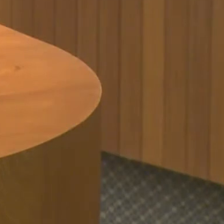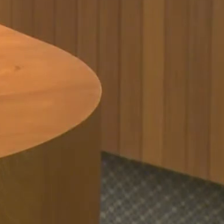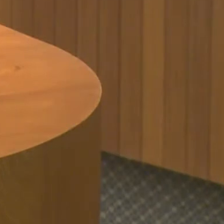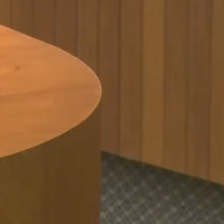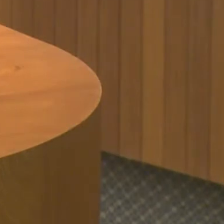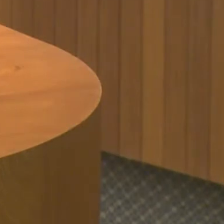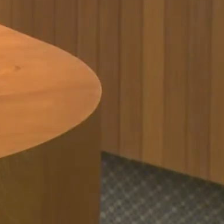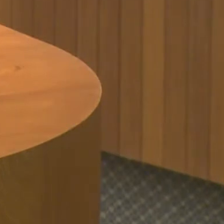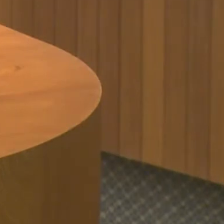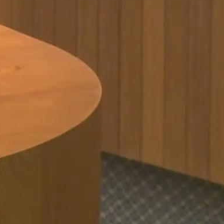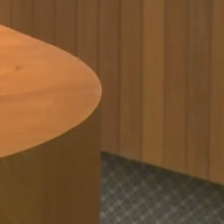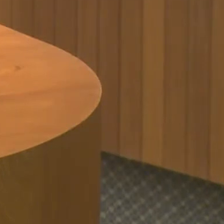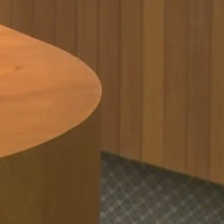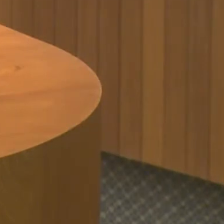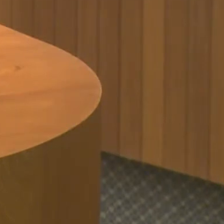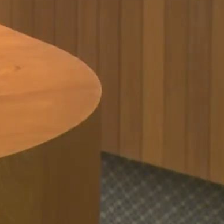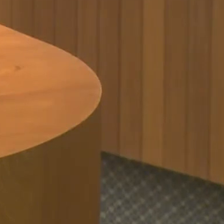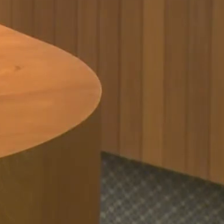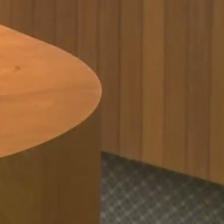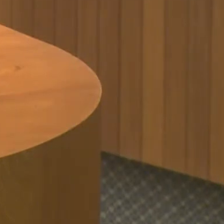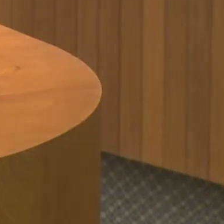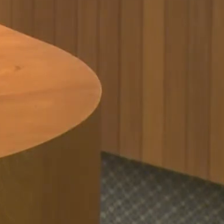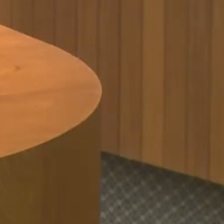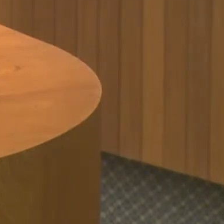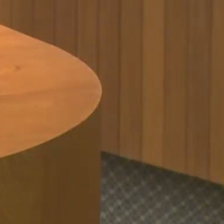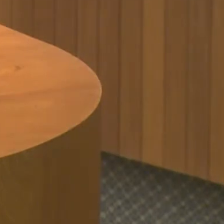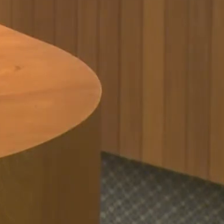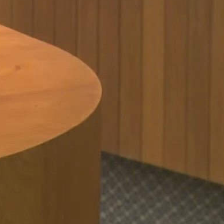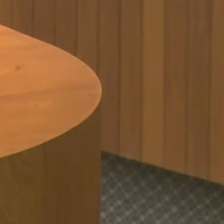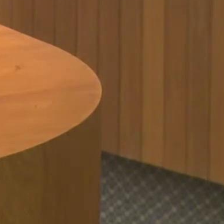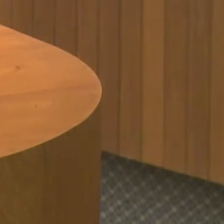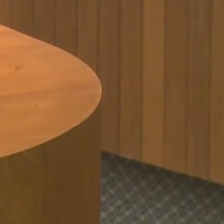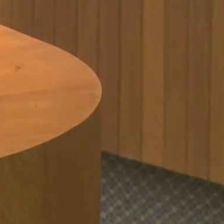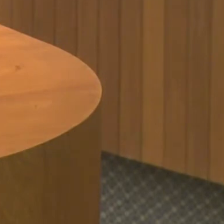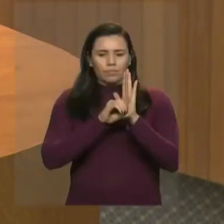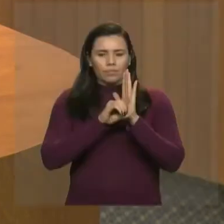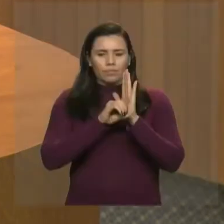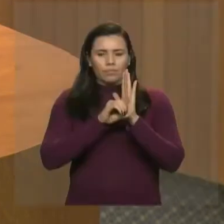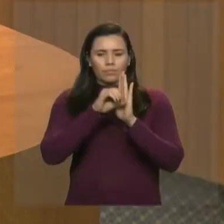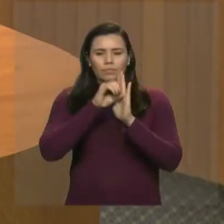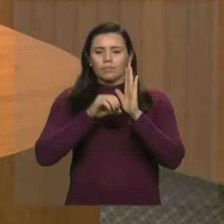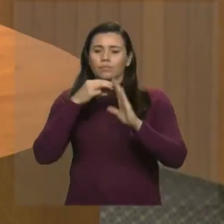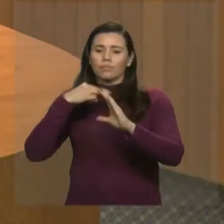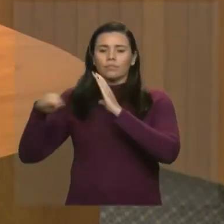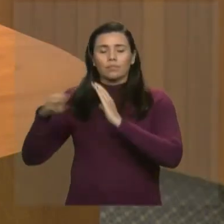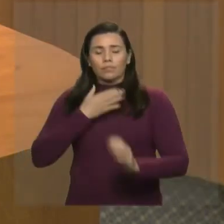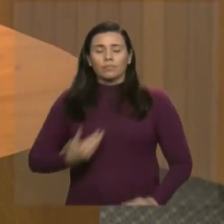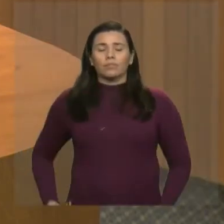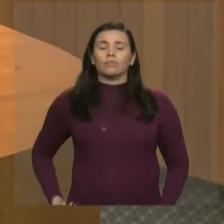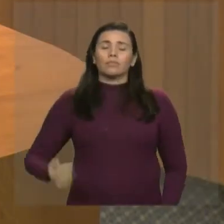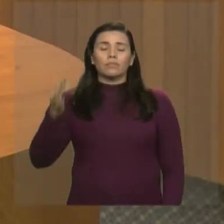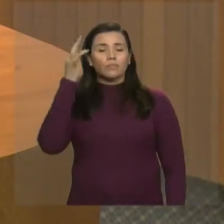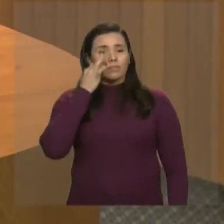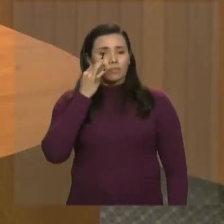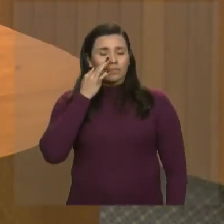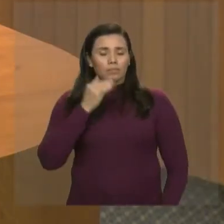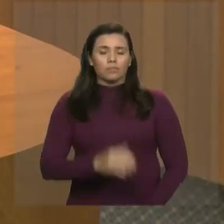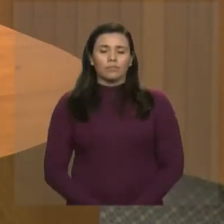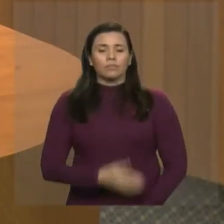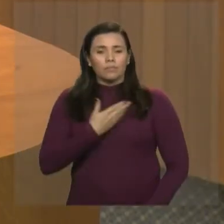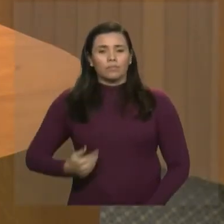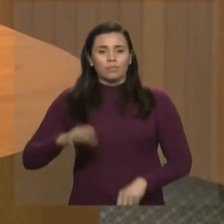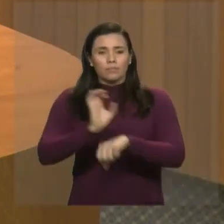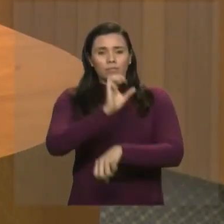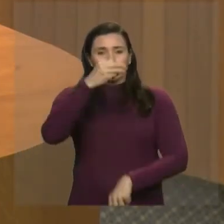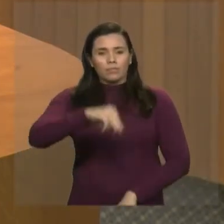depois de ouvir da mesa, seja encaminhado ofício ao excelentíssimo governador do Estado do Maranhão, senhor Flávio Dino, solicitando